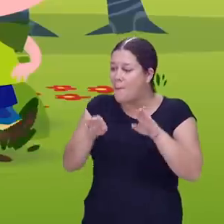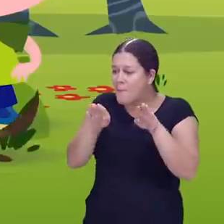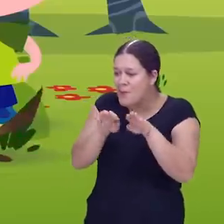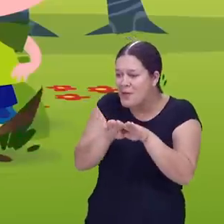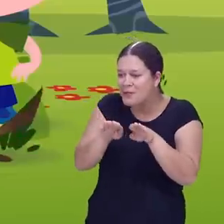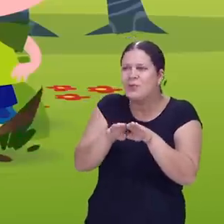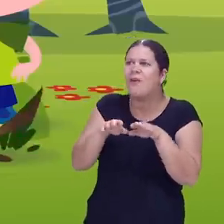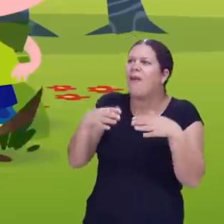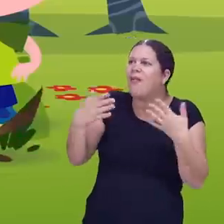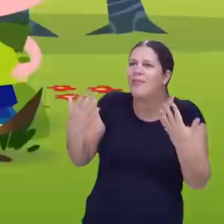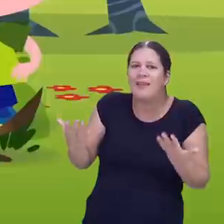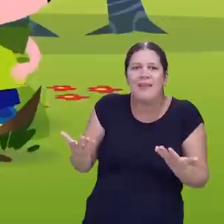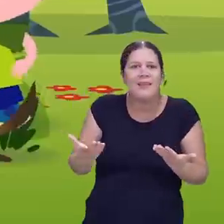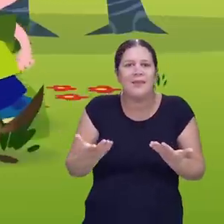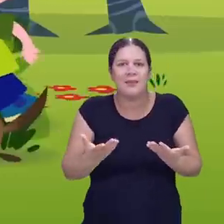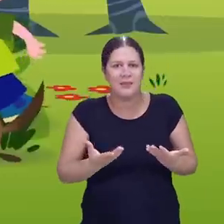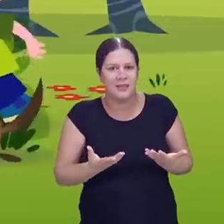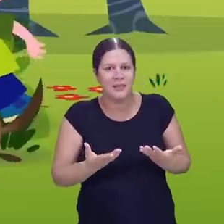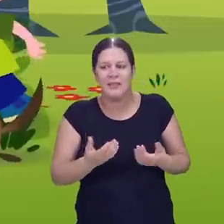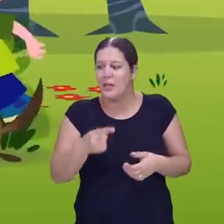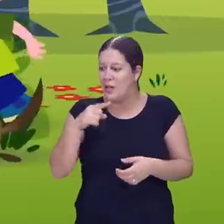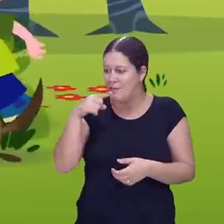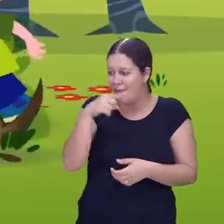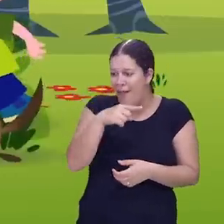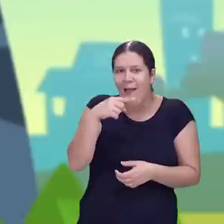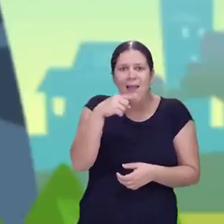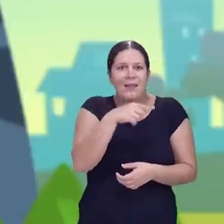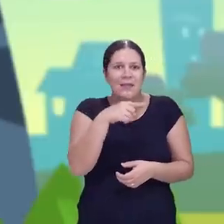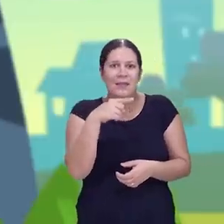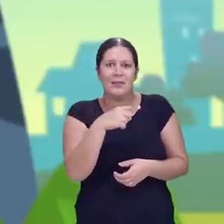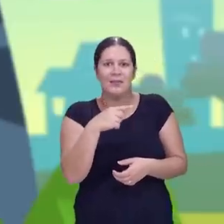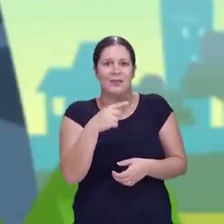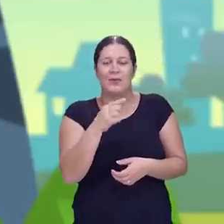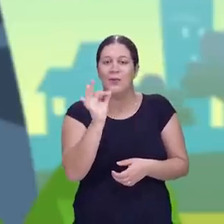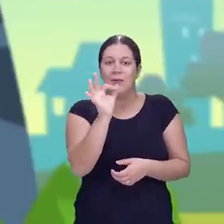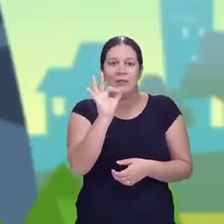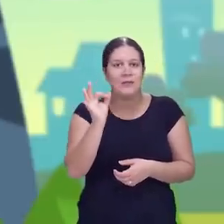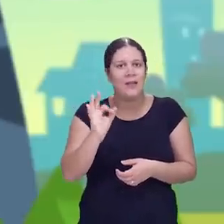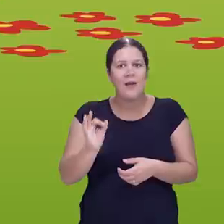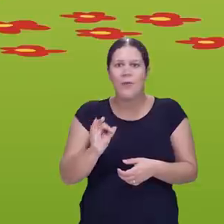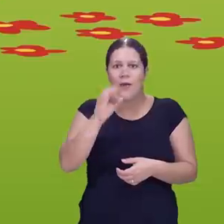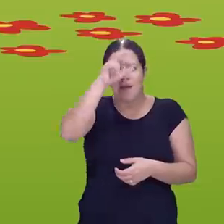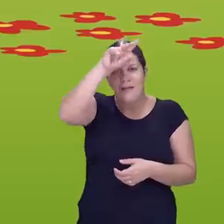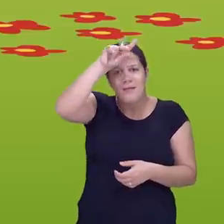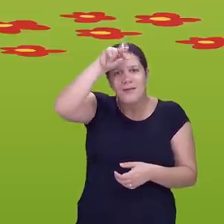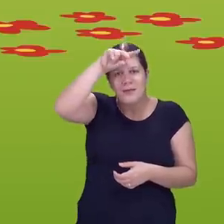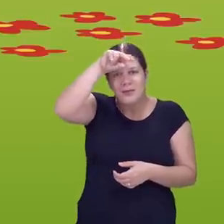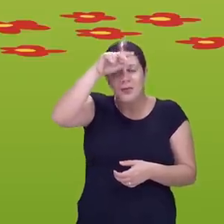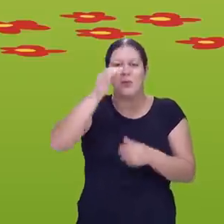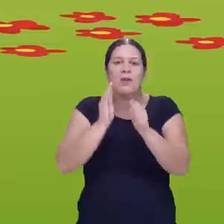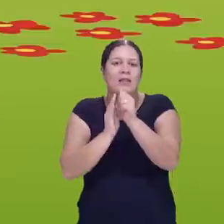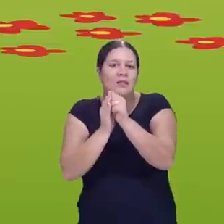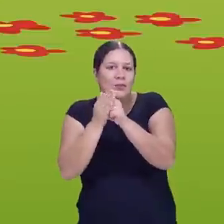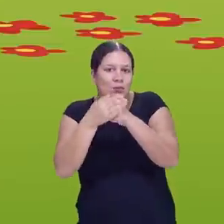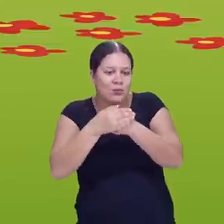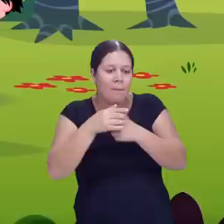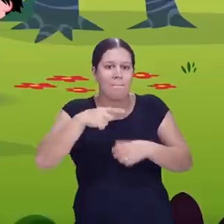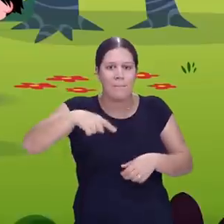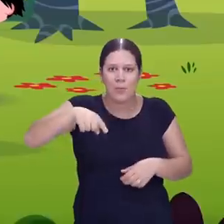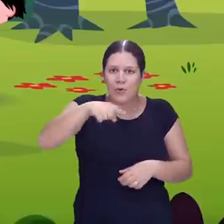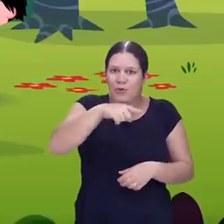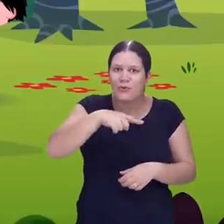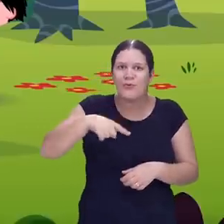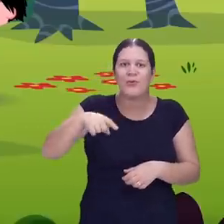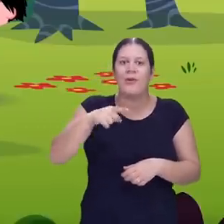É mesmo? Cadê ele? Olha, ele tá ali. Isso não é um bicho folha. Ele deve estar escondido por